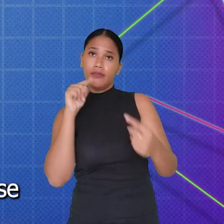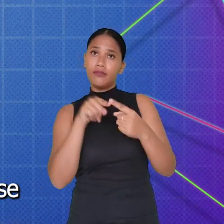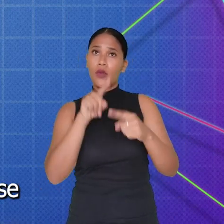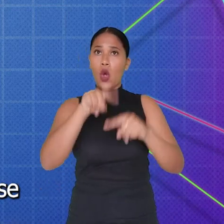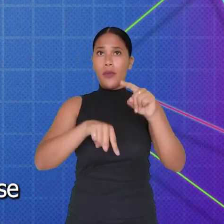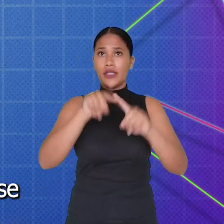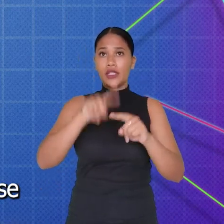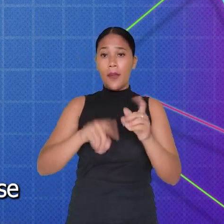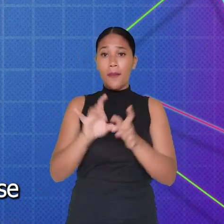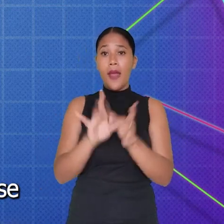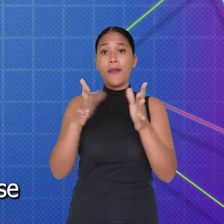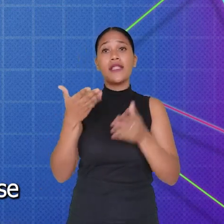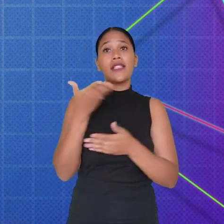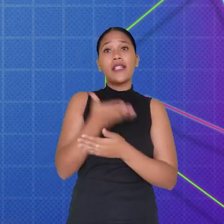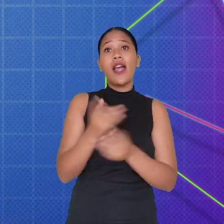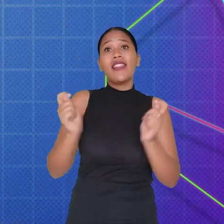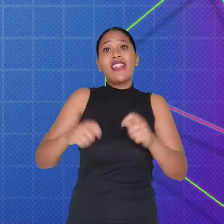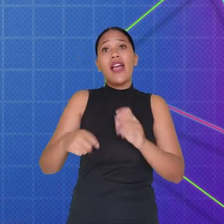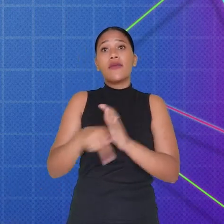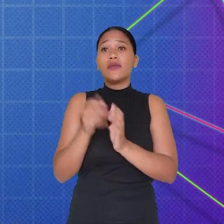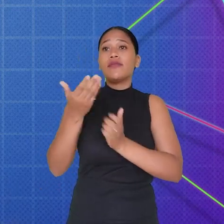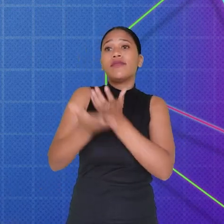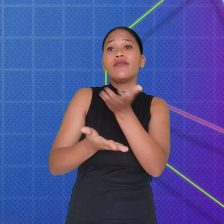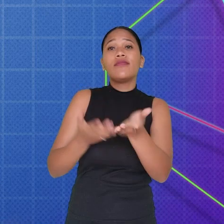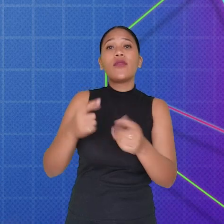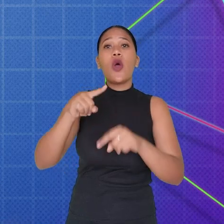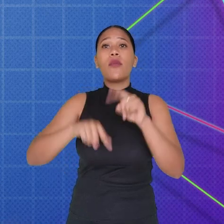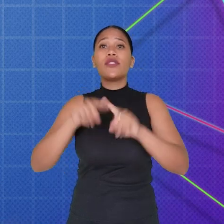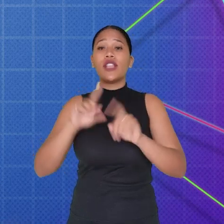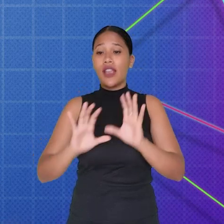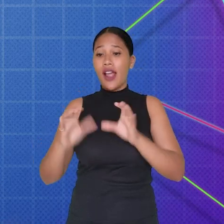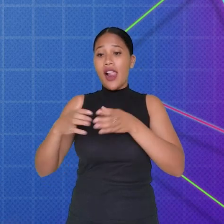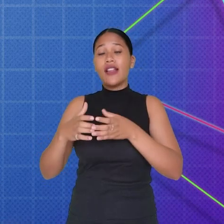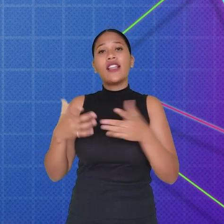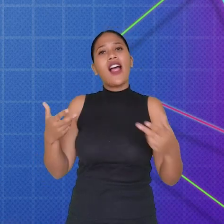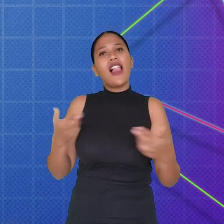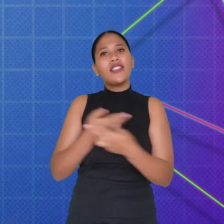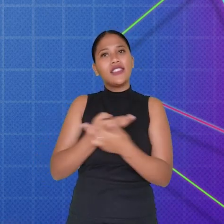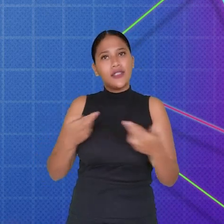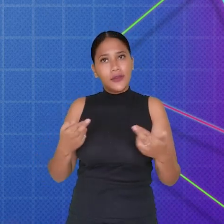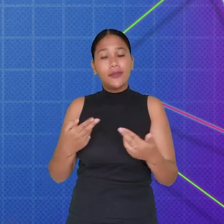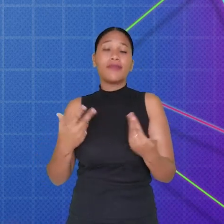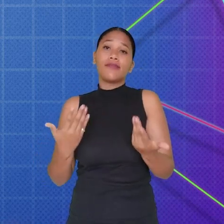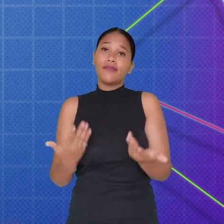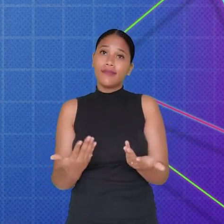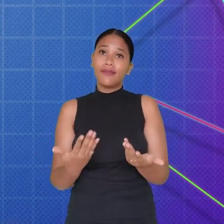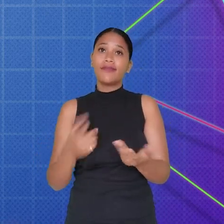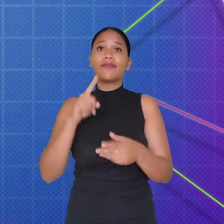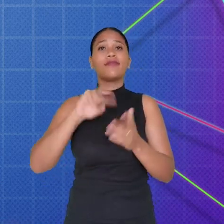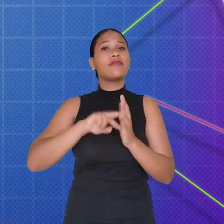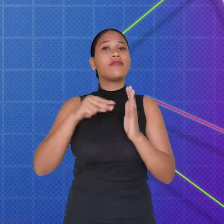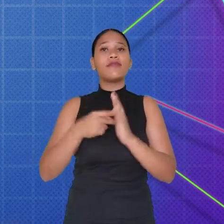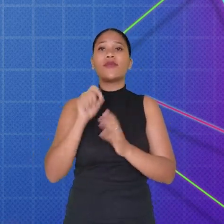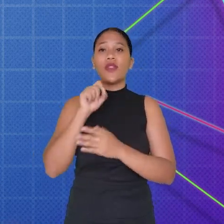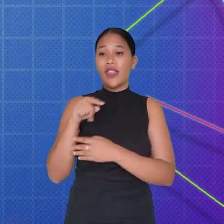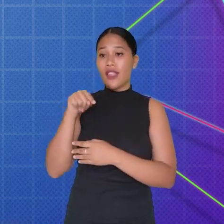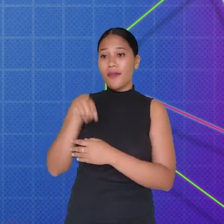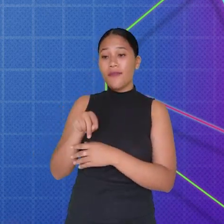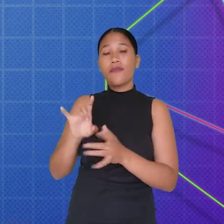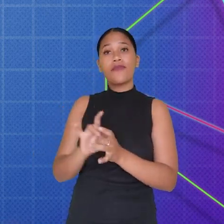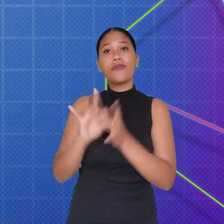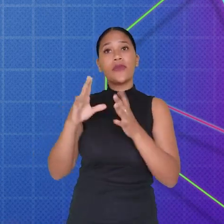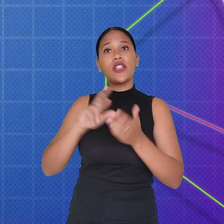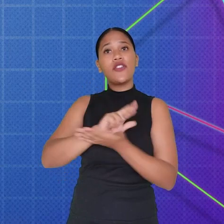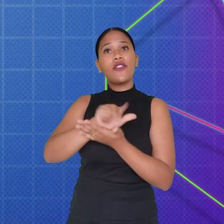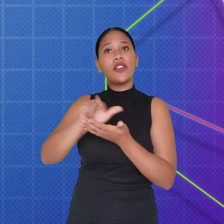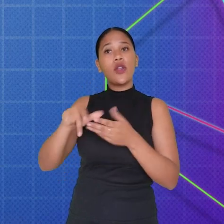objetos, que permite que um objeto de uma classe pode ser tratado como um objeto de uma classe relacionada. Em outras palavras, o polimorfismo